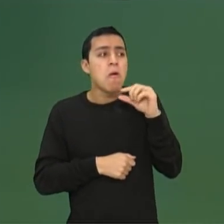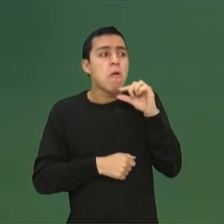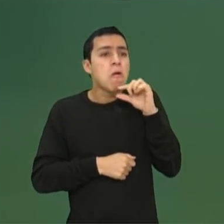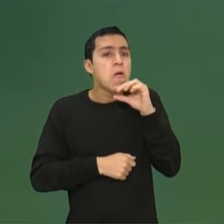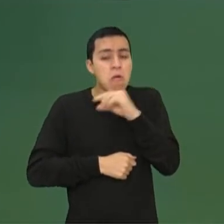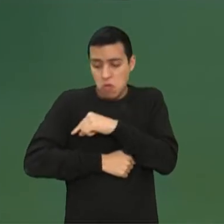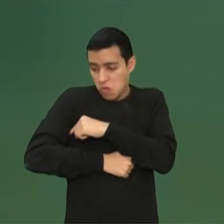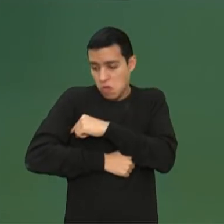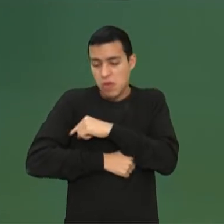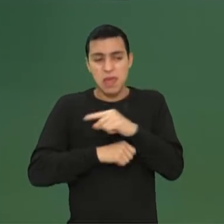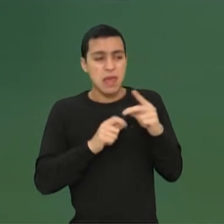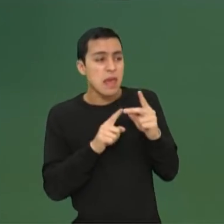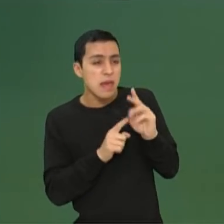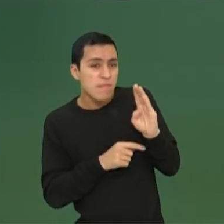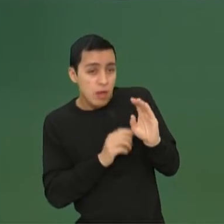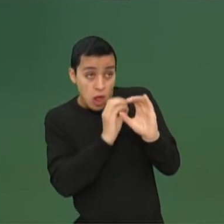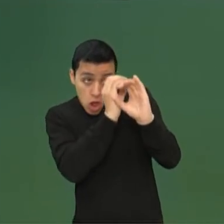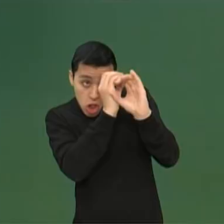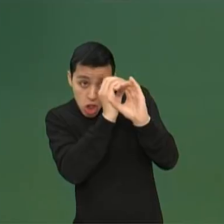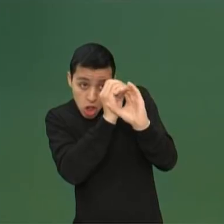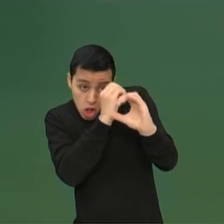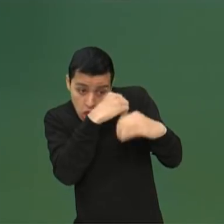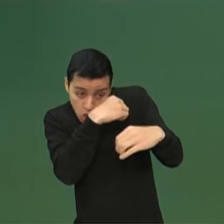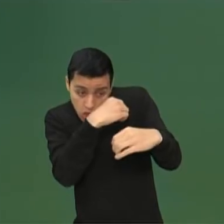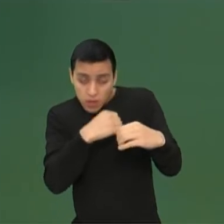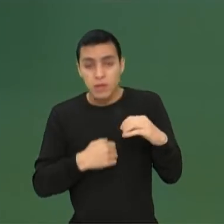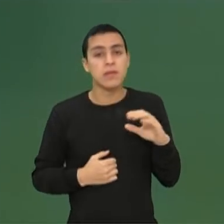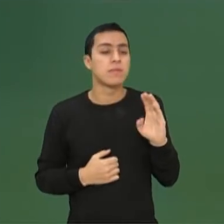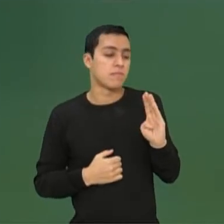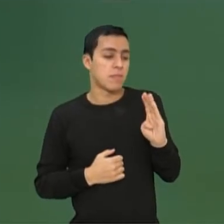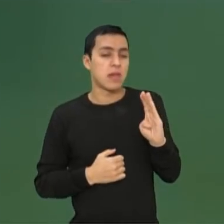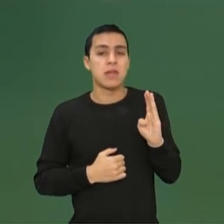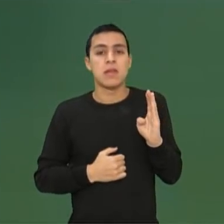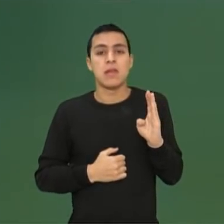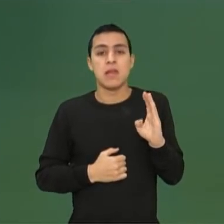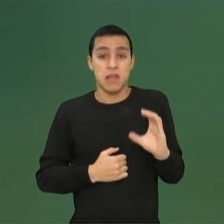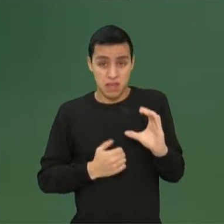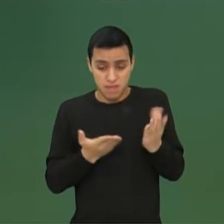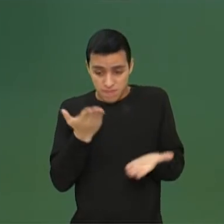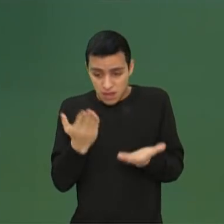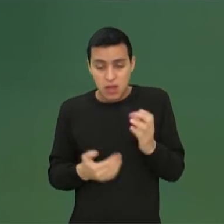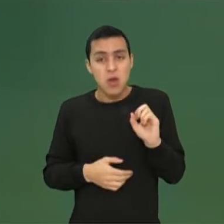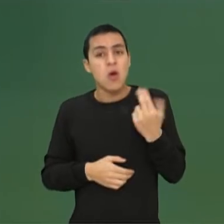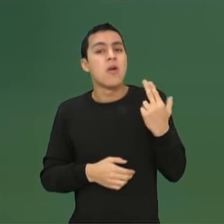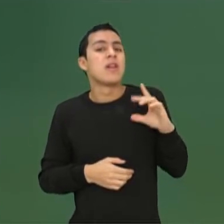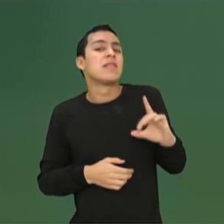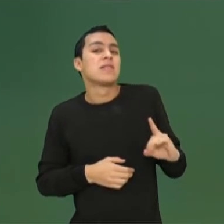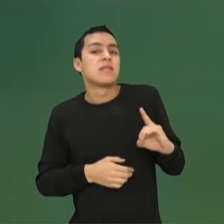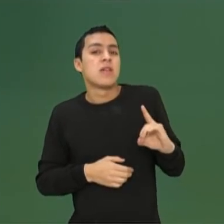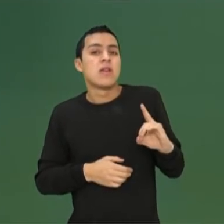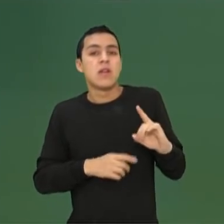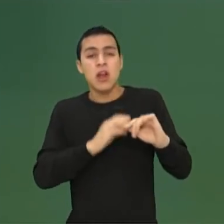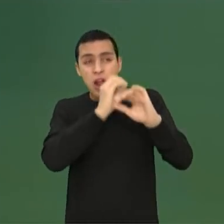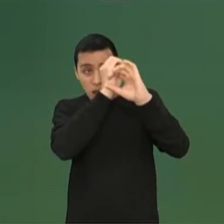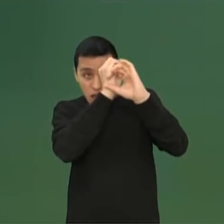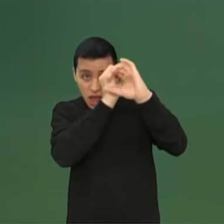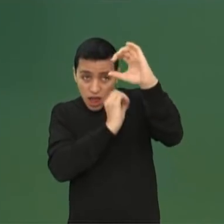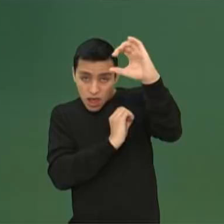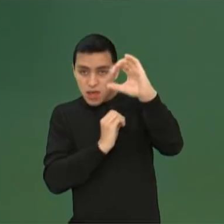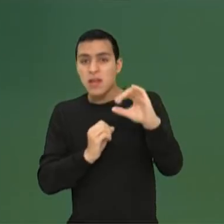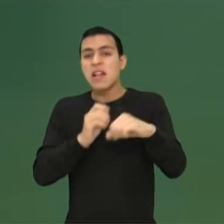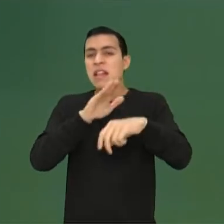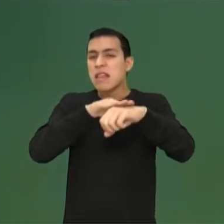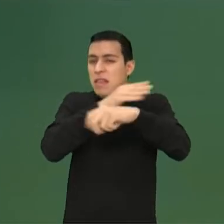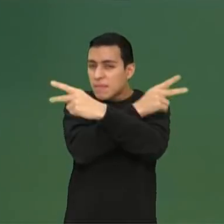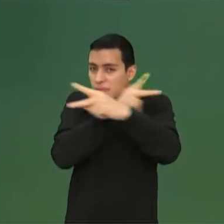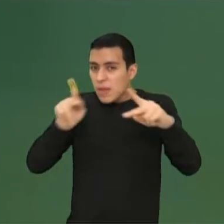Letra B, microscópio? Letra C, balança? Ou letra D, telescópio? Vou dar um